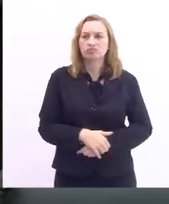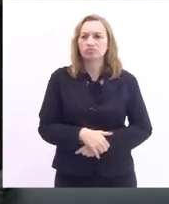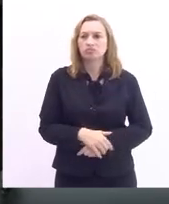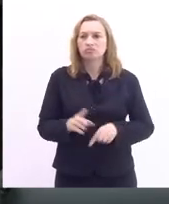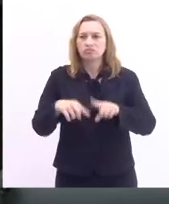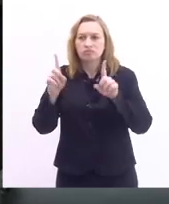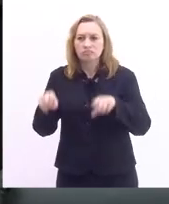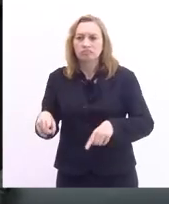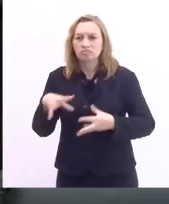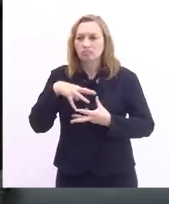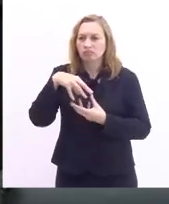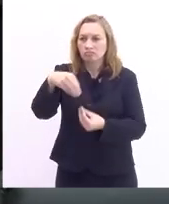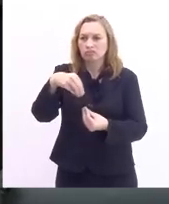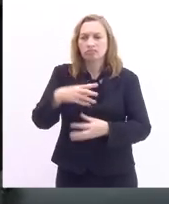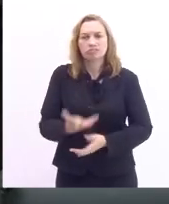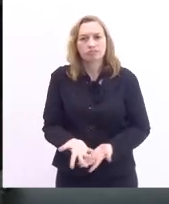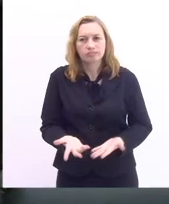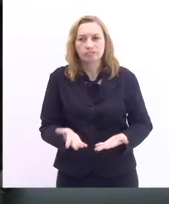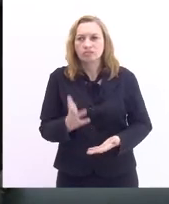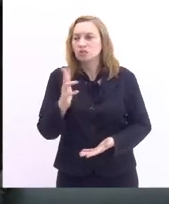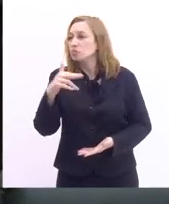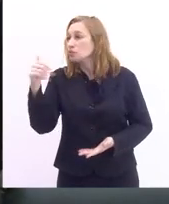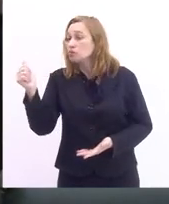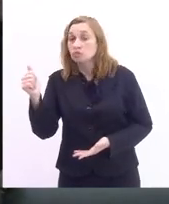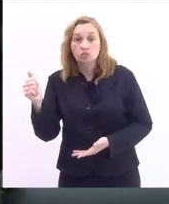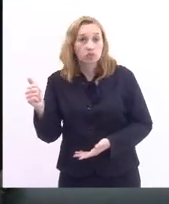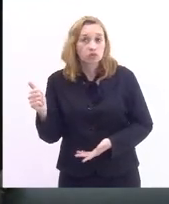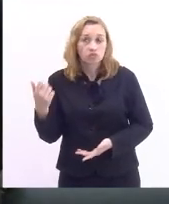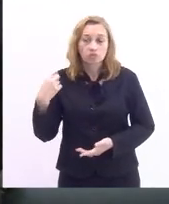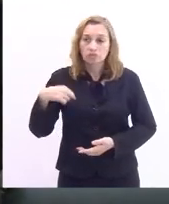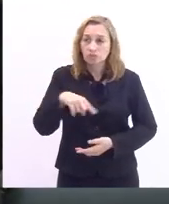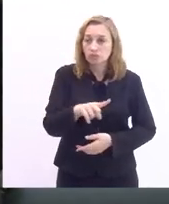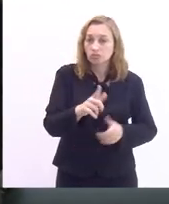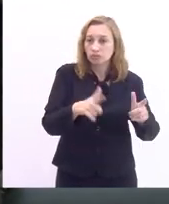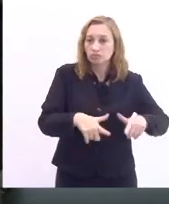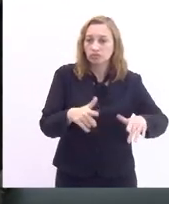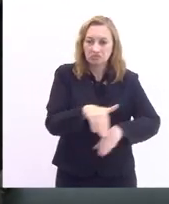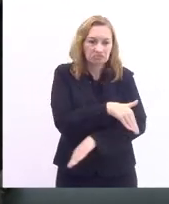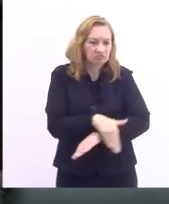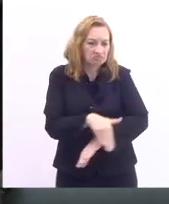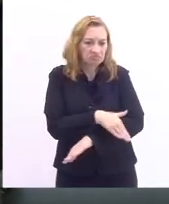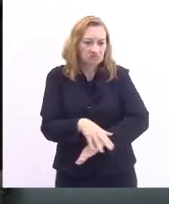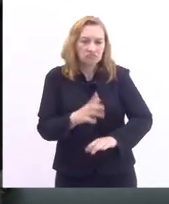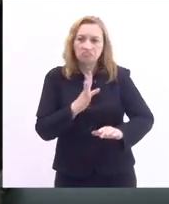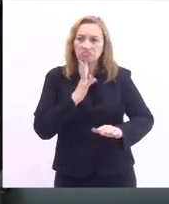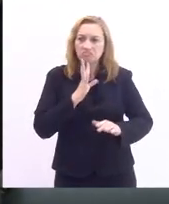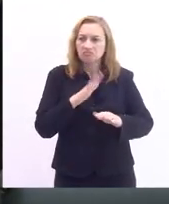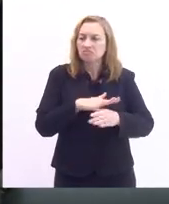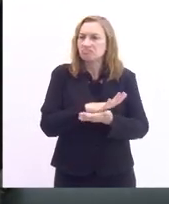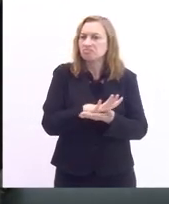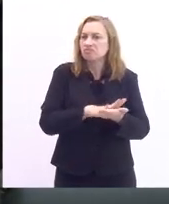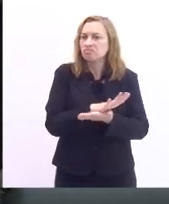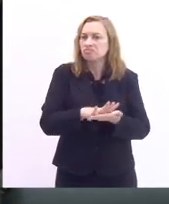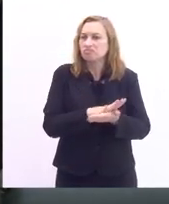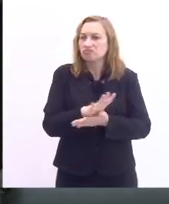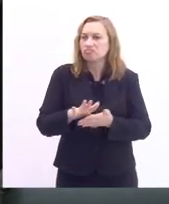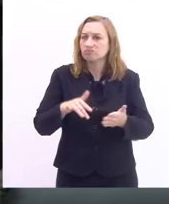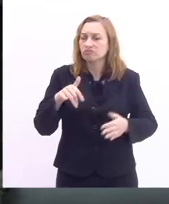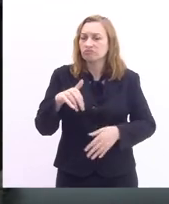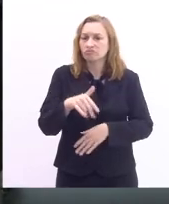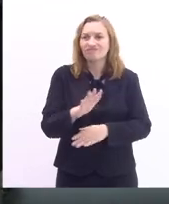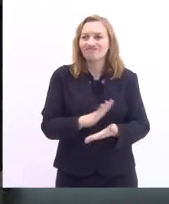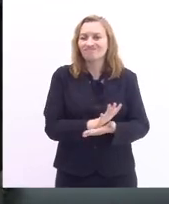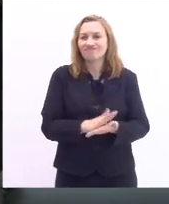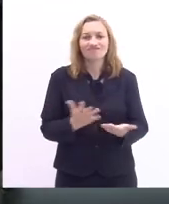funcionário fantasma nenhum que não conhecia o endereço do CRT nunca botou os pés nem para tomar